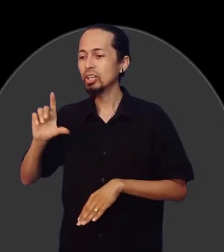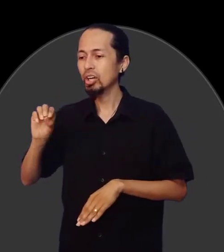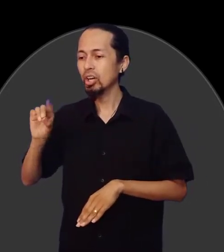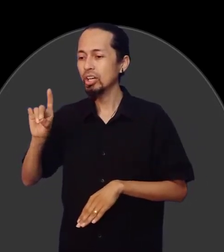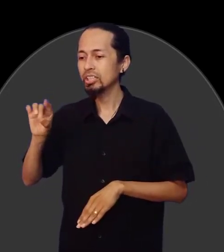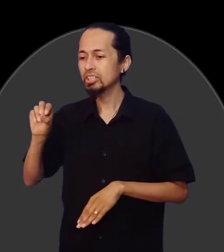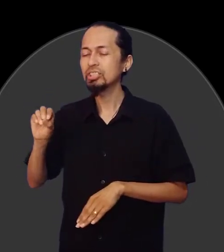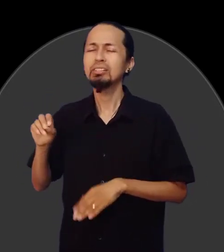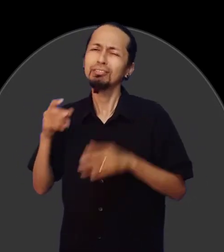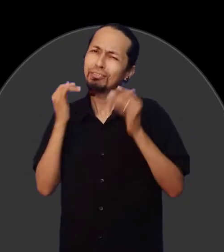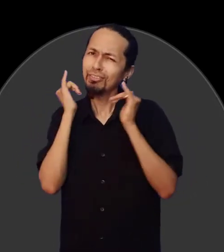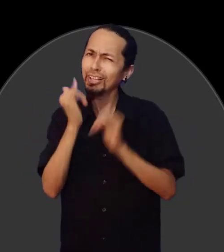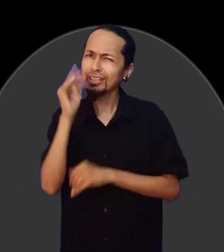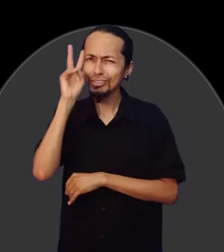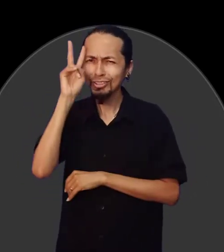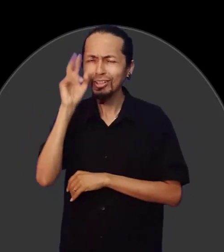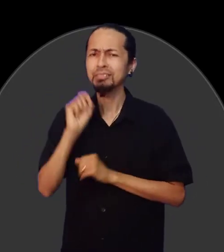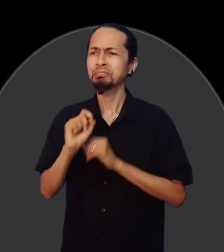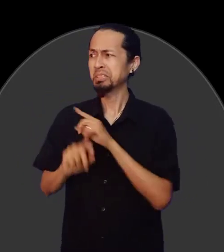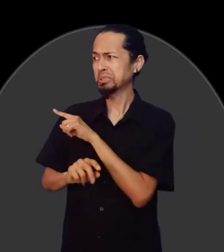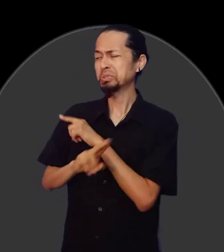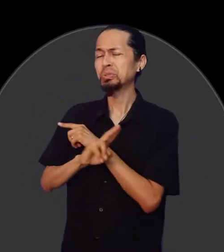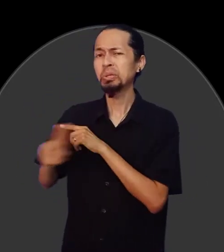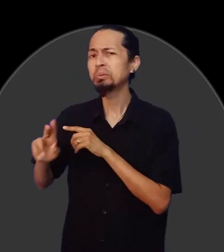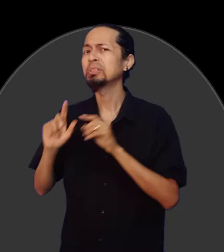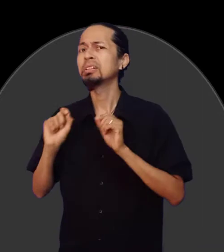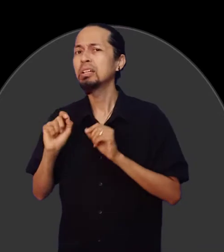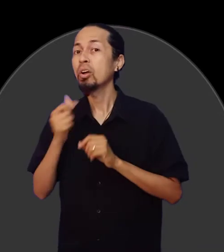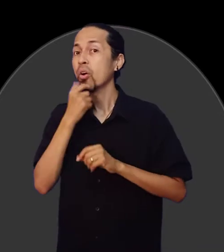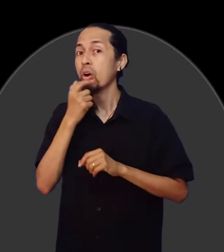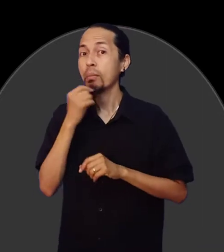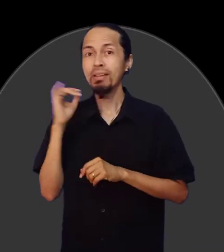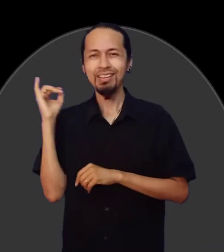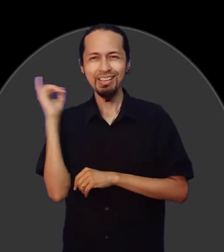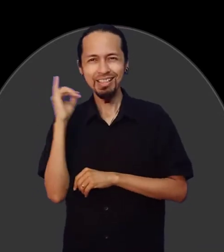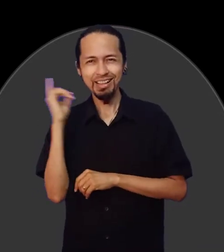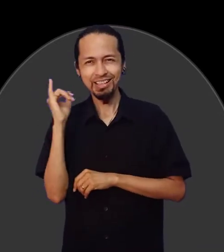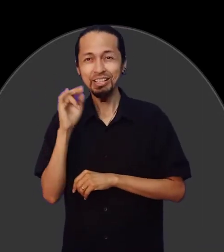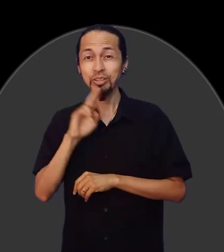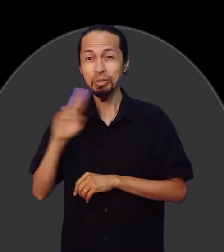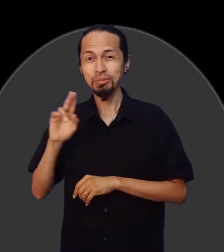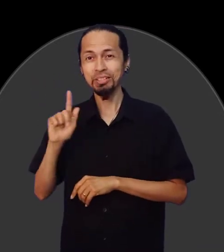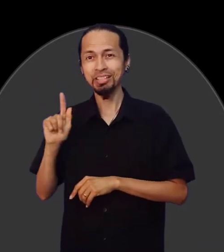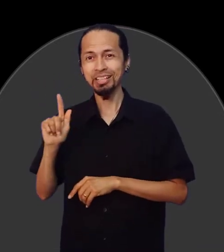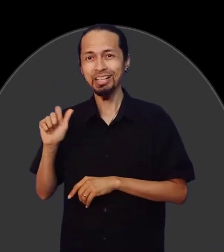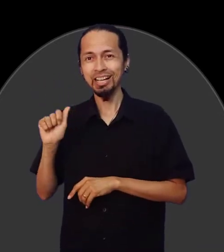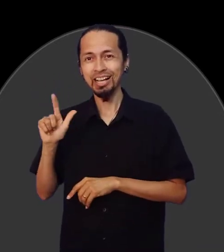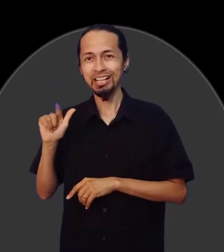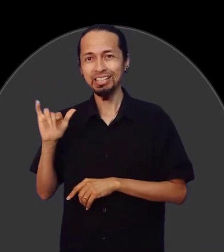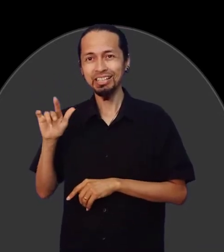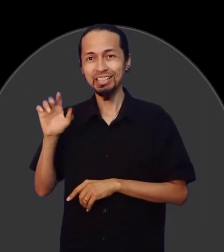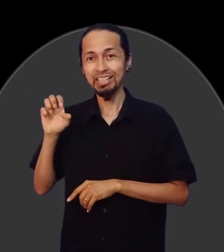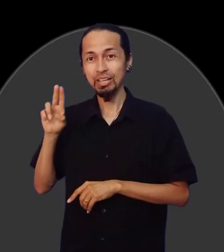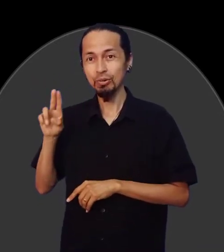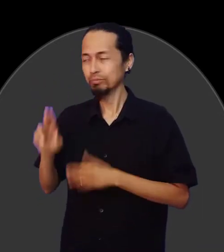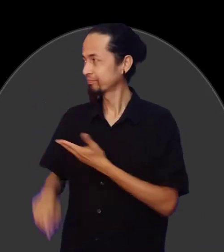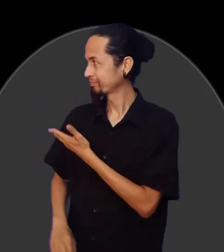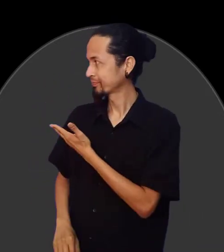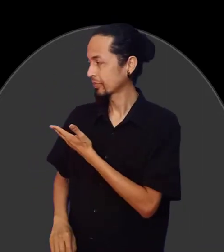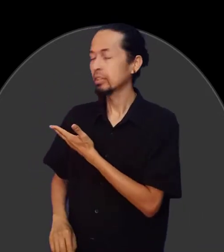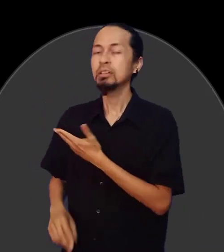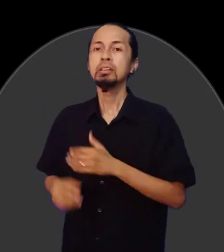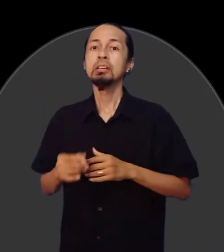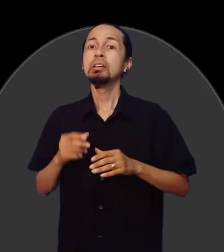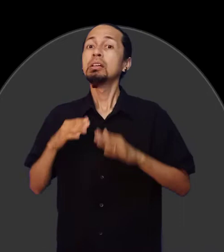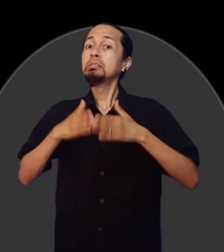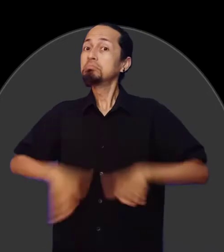curva cicloide. O nome cicloide, propriamente dito, foi dado pelo italiano Galileo Galilei, que nasceu em Pisa, no ano de